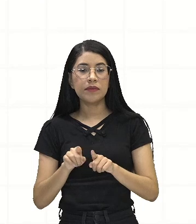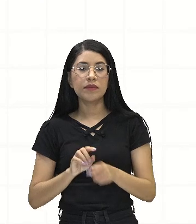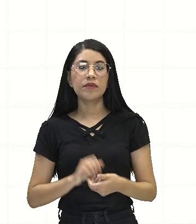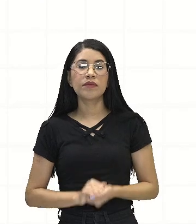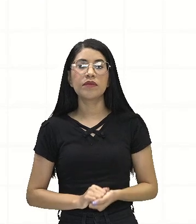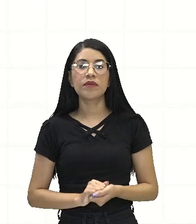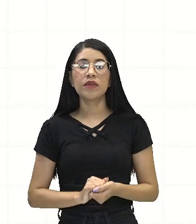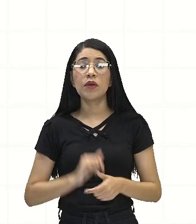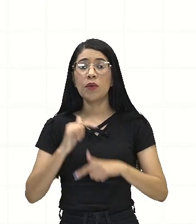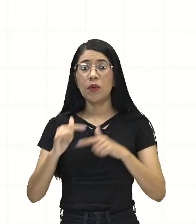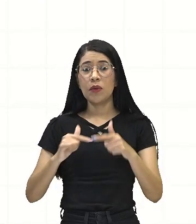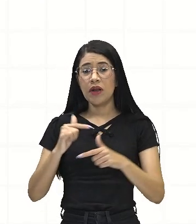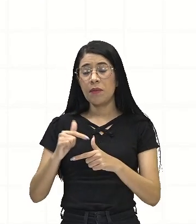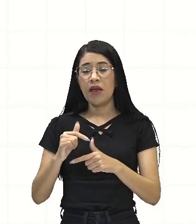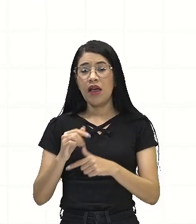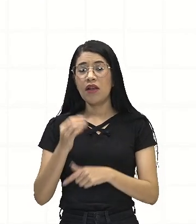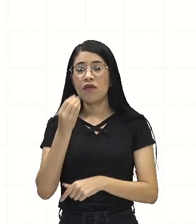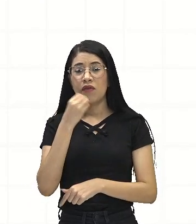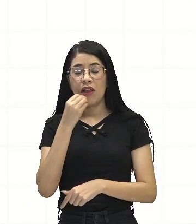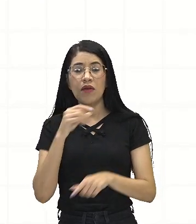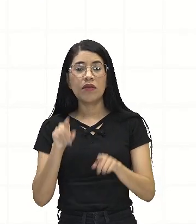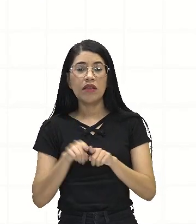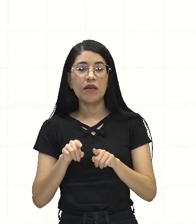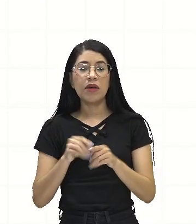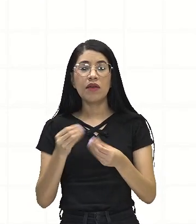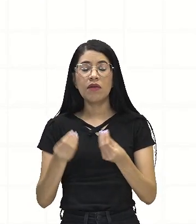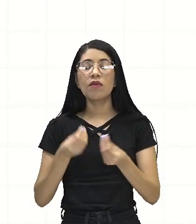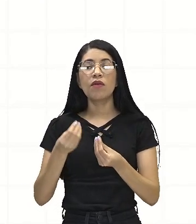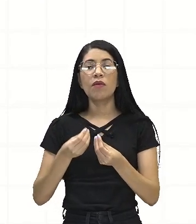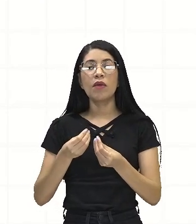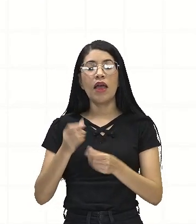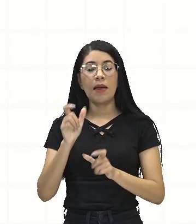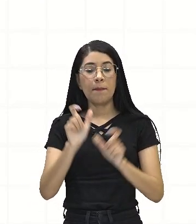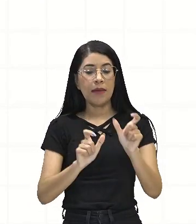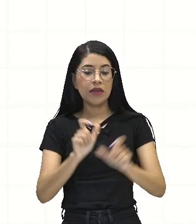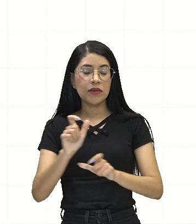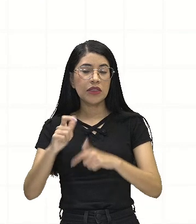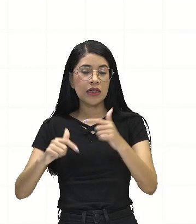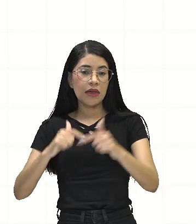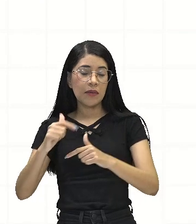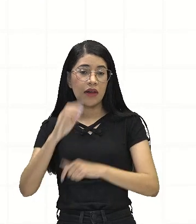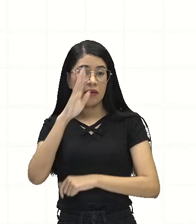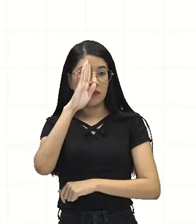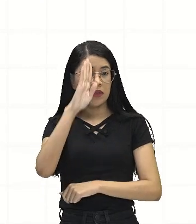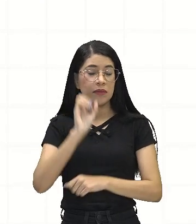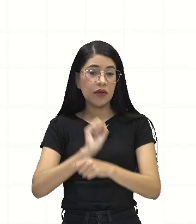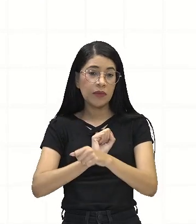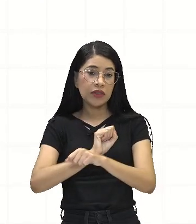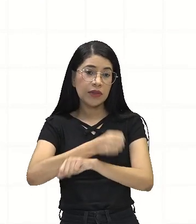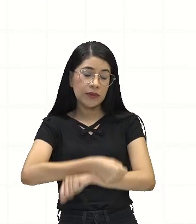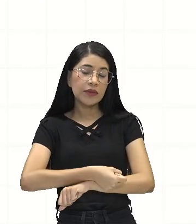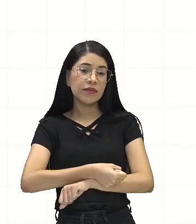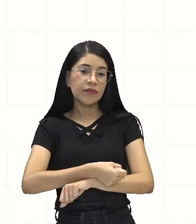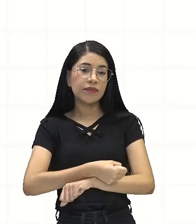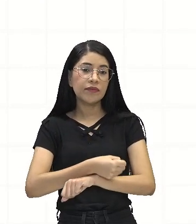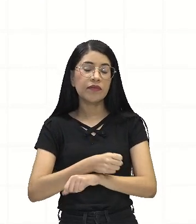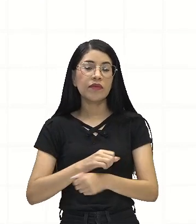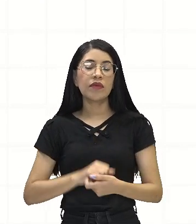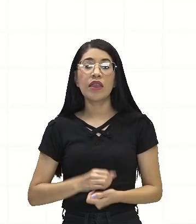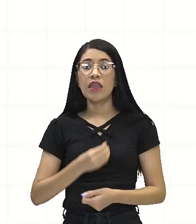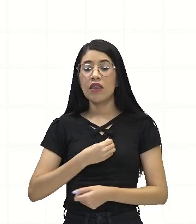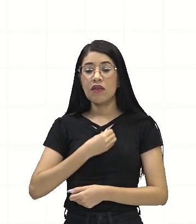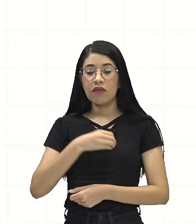trabalho precário, tá bom? A mão de obra que era utilizada aí, principalmente a mão de obra escrava, né, trabalhadores que